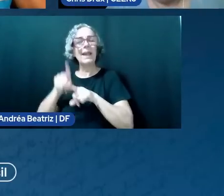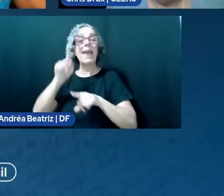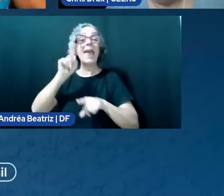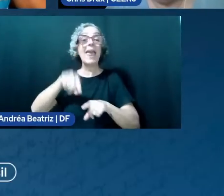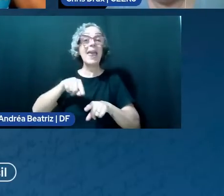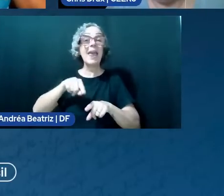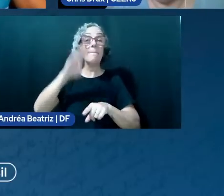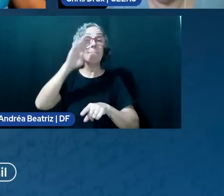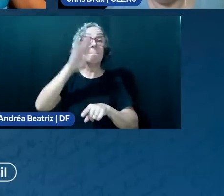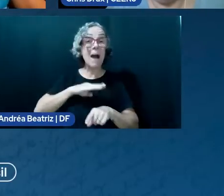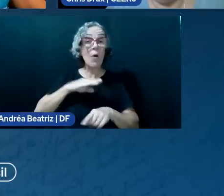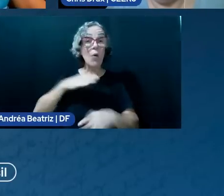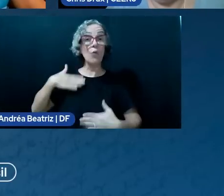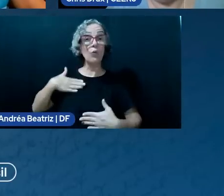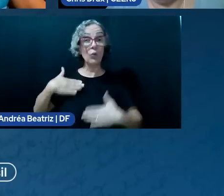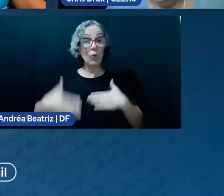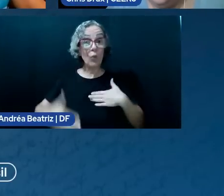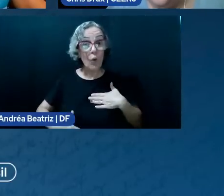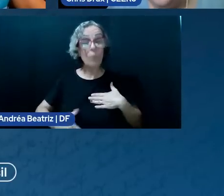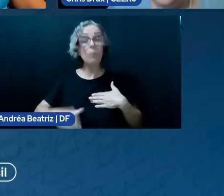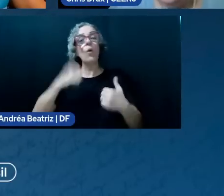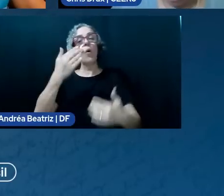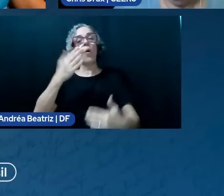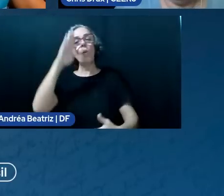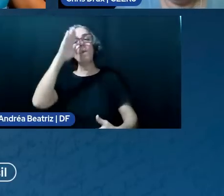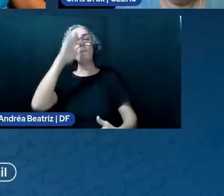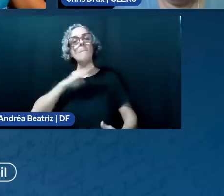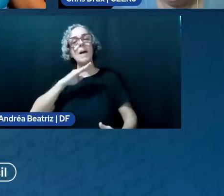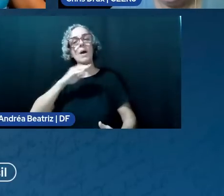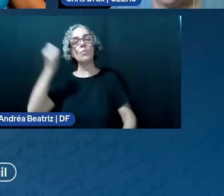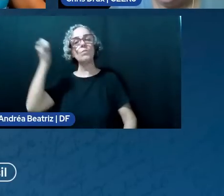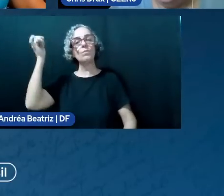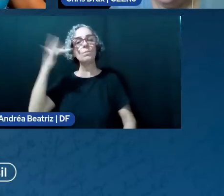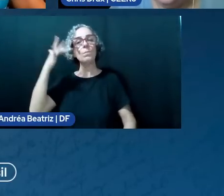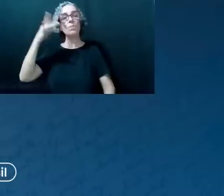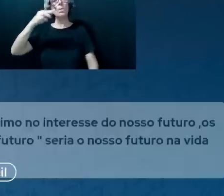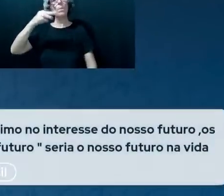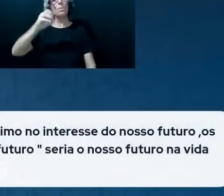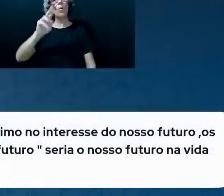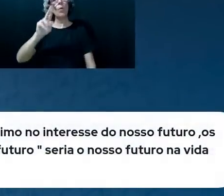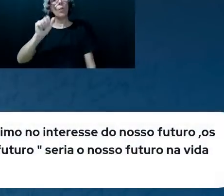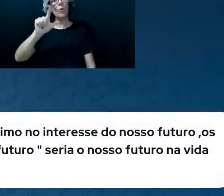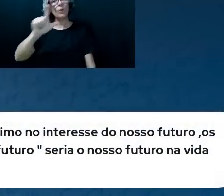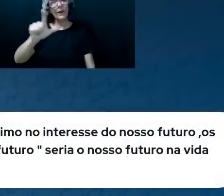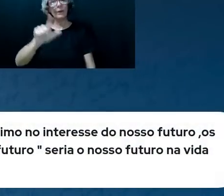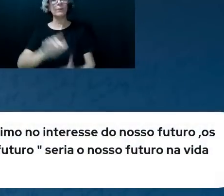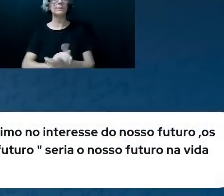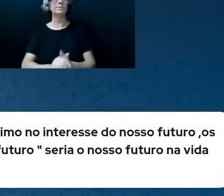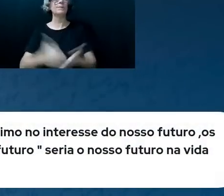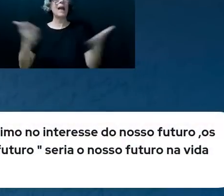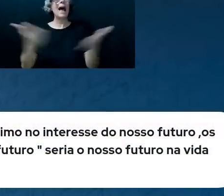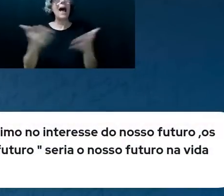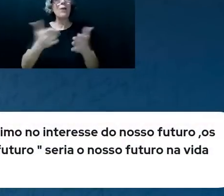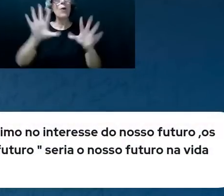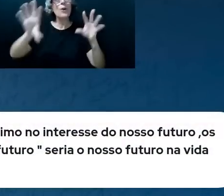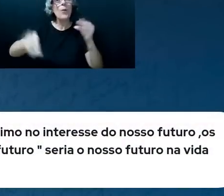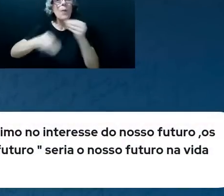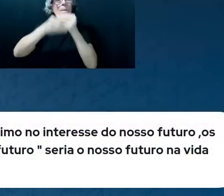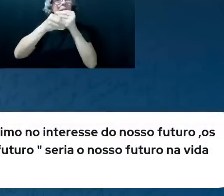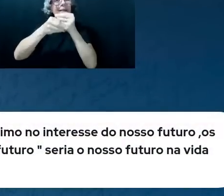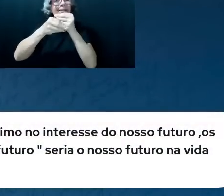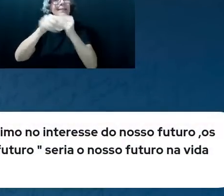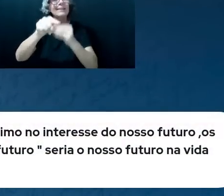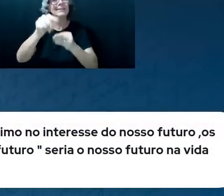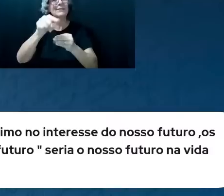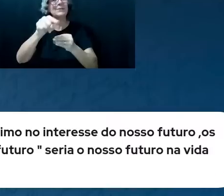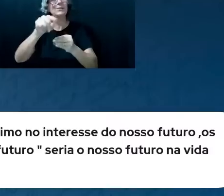morais? E aí, Flávio, completando, eu quero te apresentar a dúvida da Jeane Lima, porque ela coloca aqui